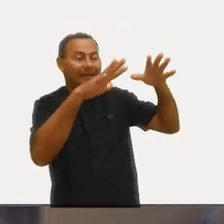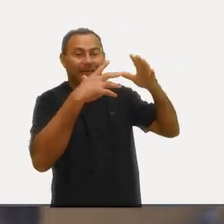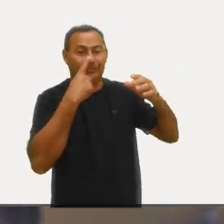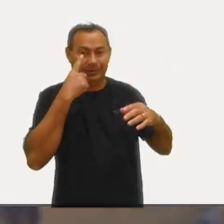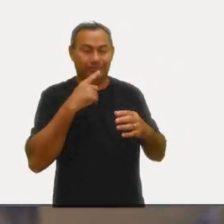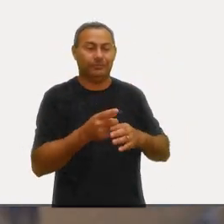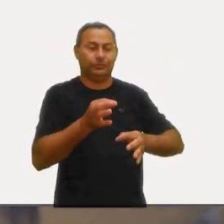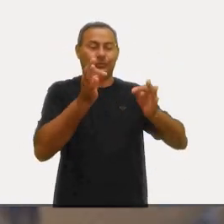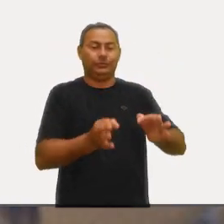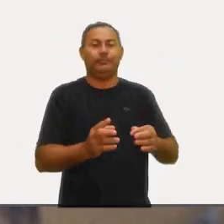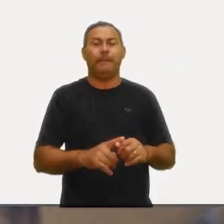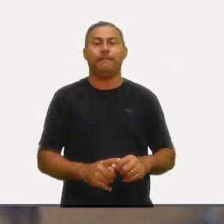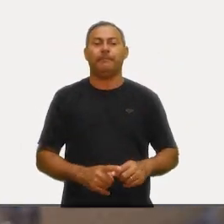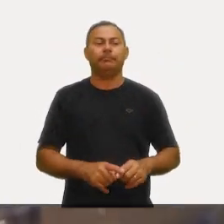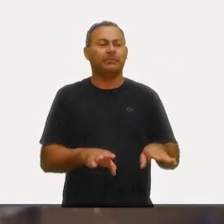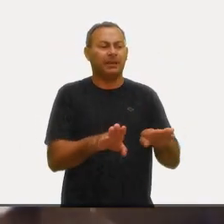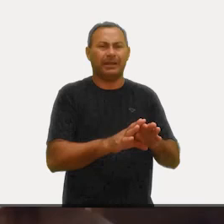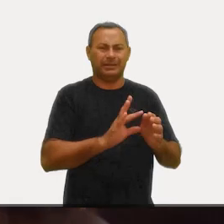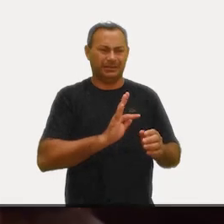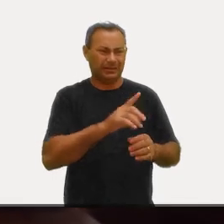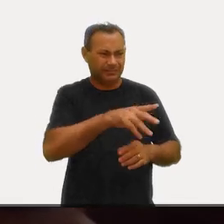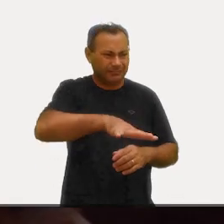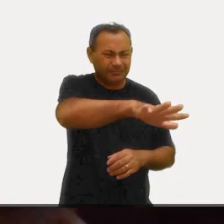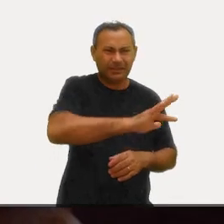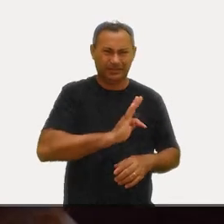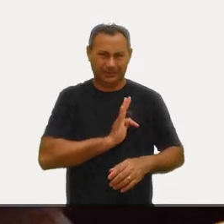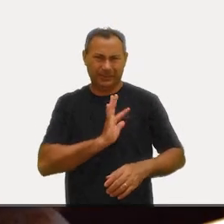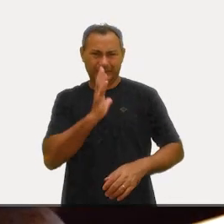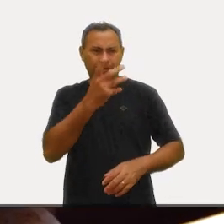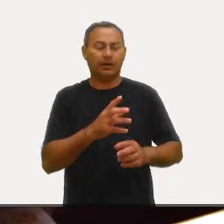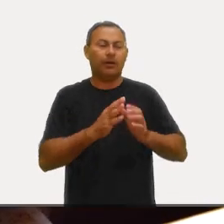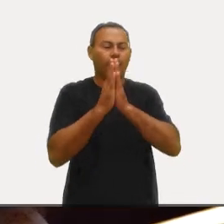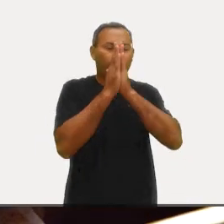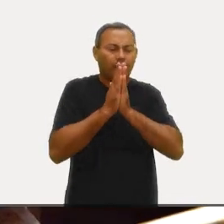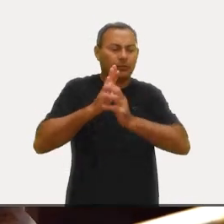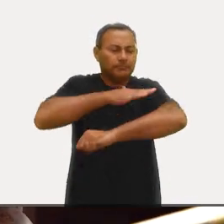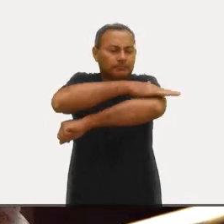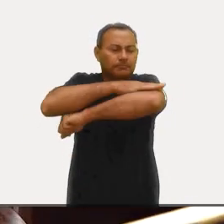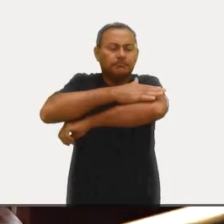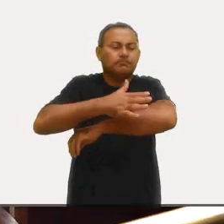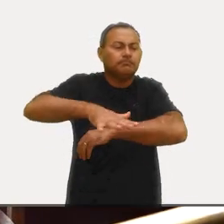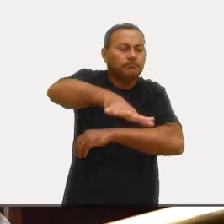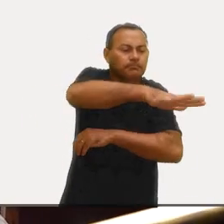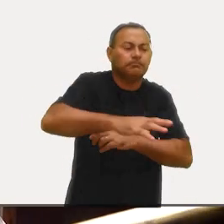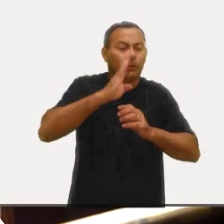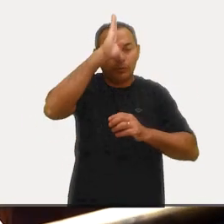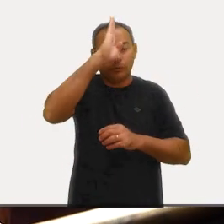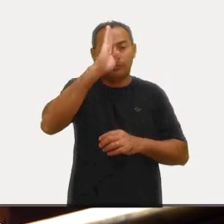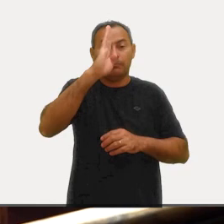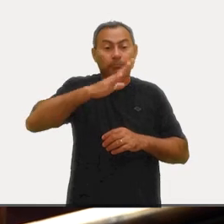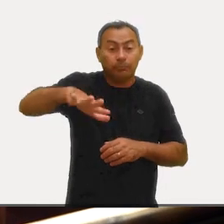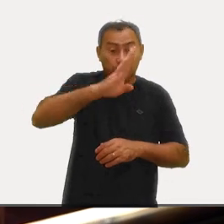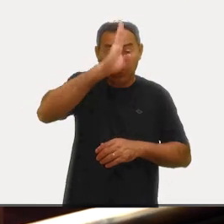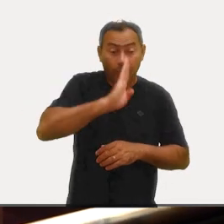homens e serem considerados justos. Eles também oravam nas praças públicas para parecerem justos e piedosos para o